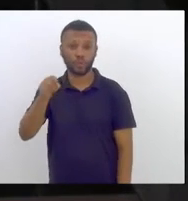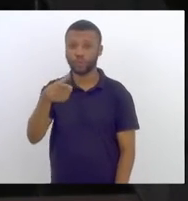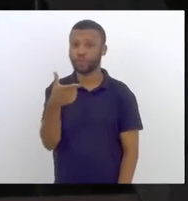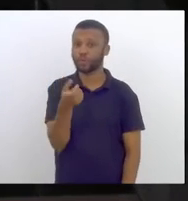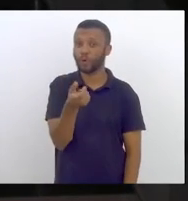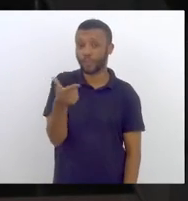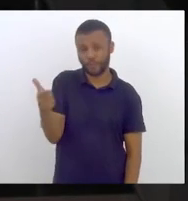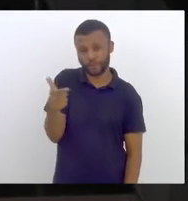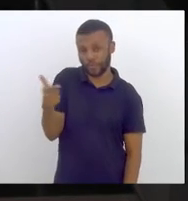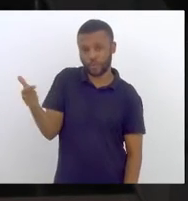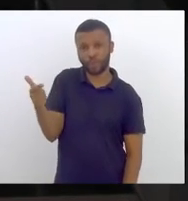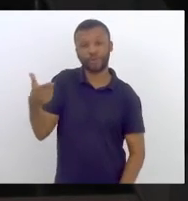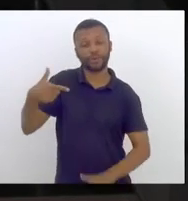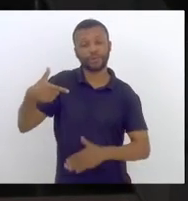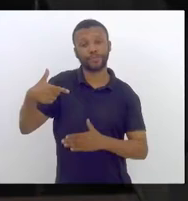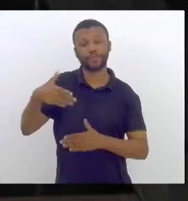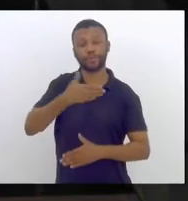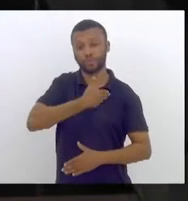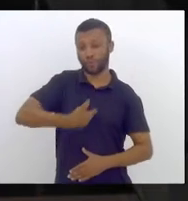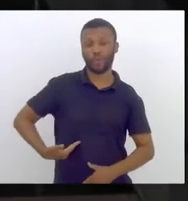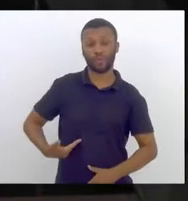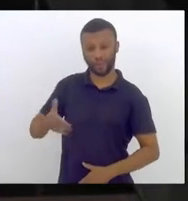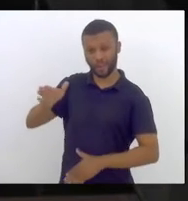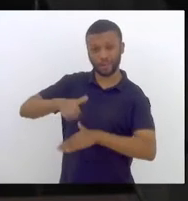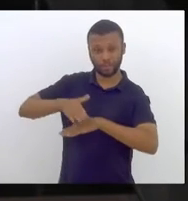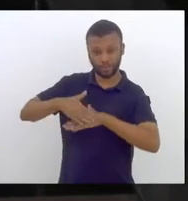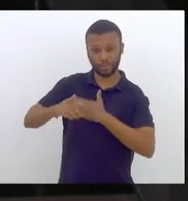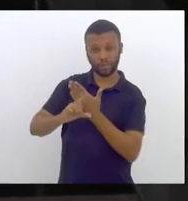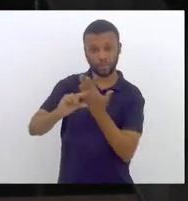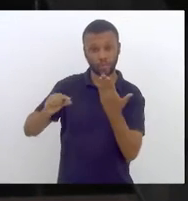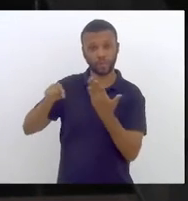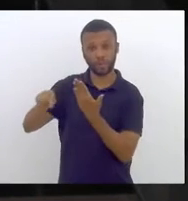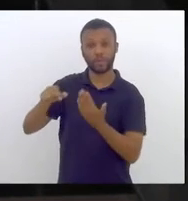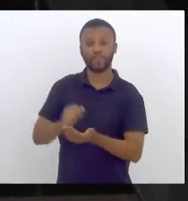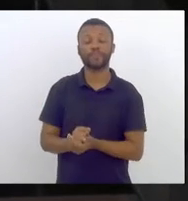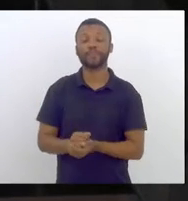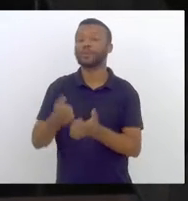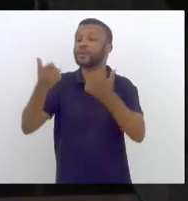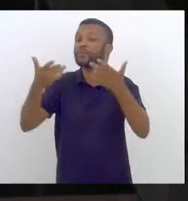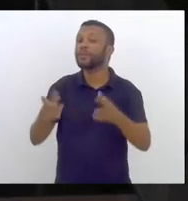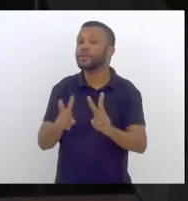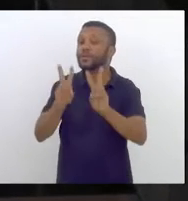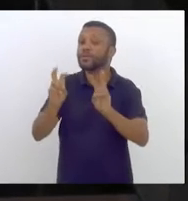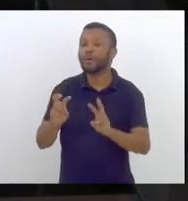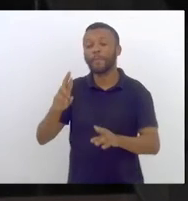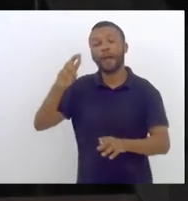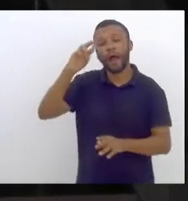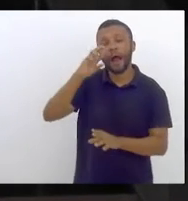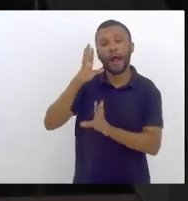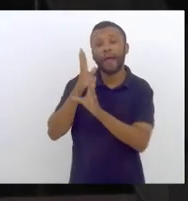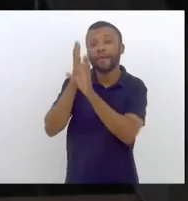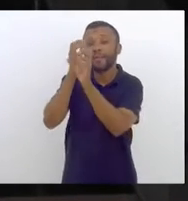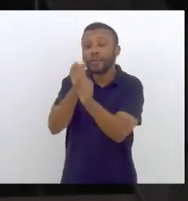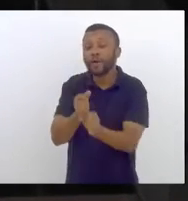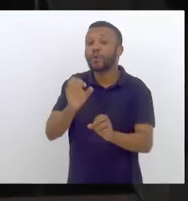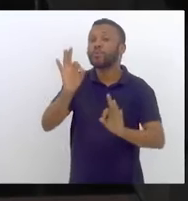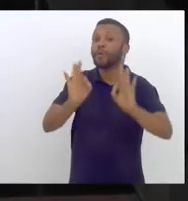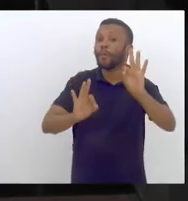de 22 do Poder Executivo, que dispõe sobre a revisão do Plano